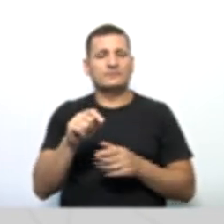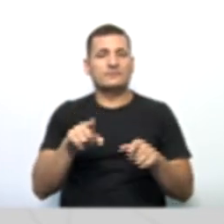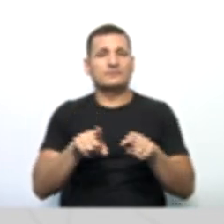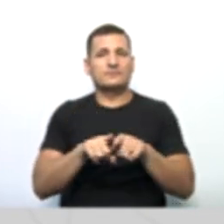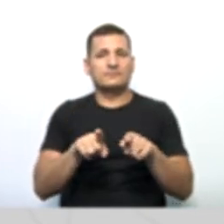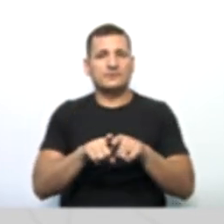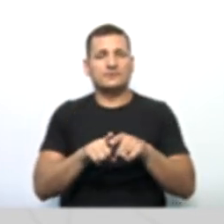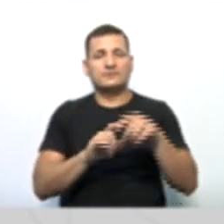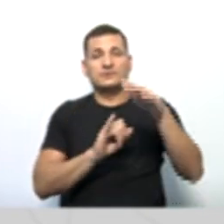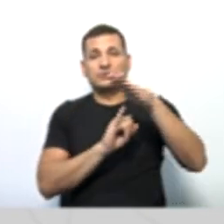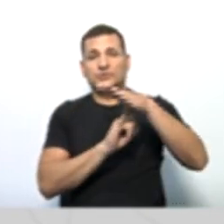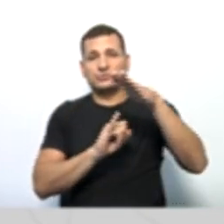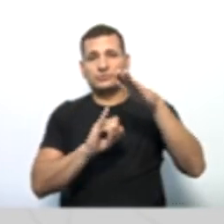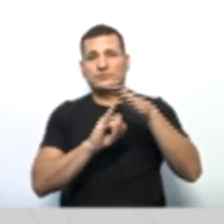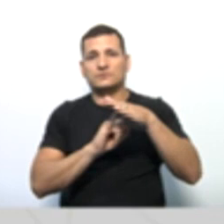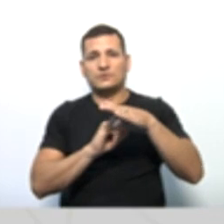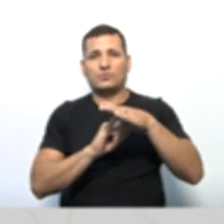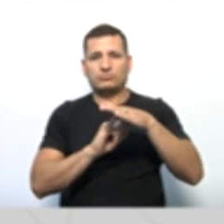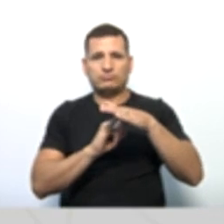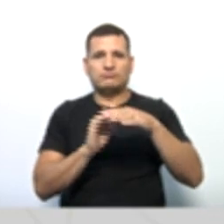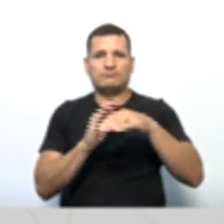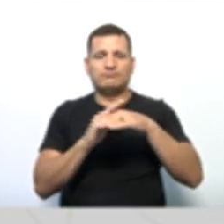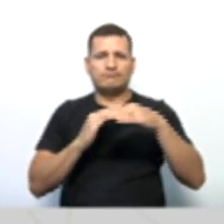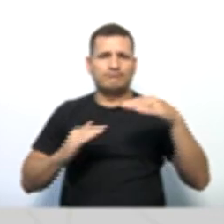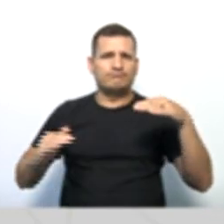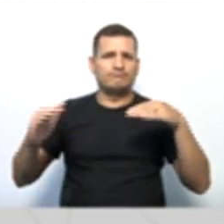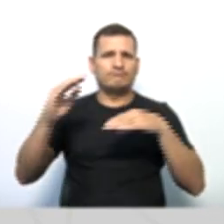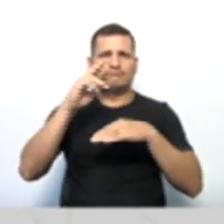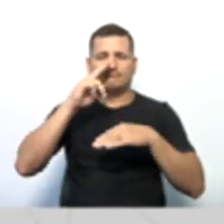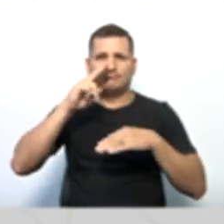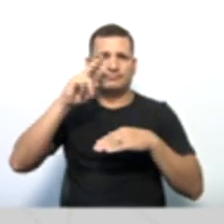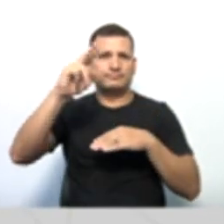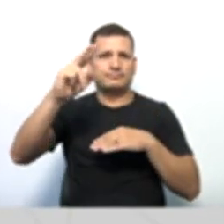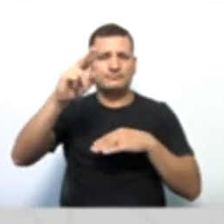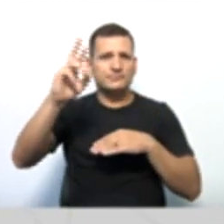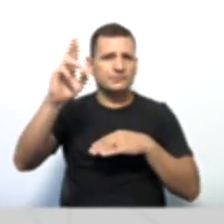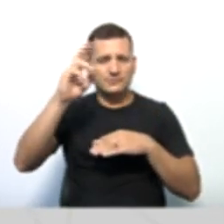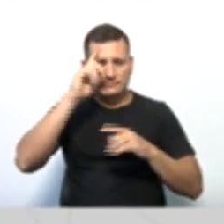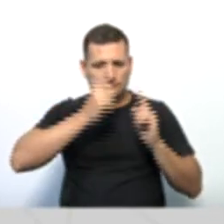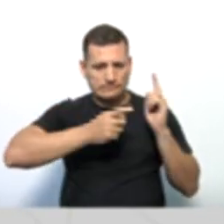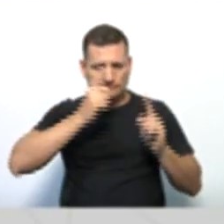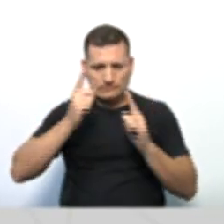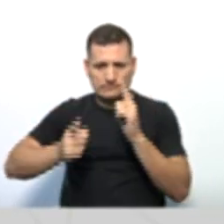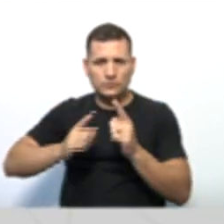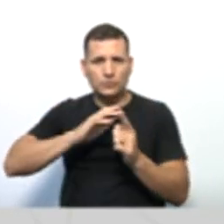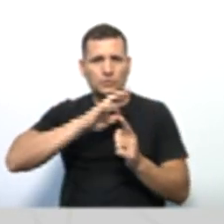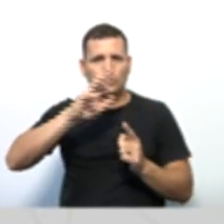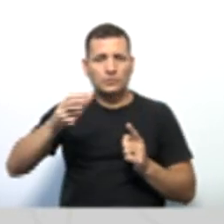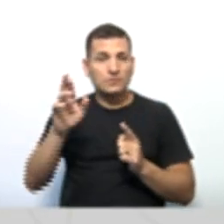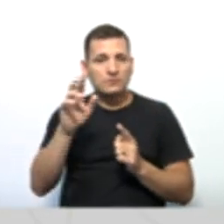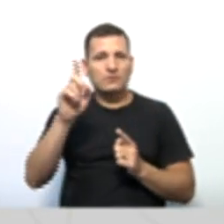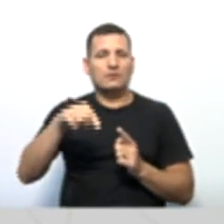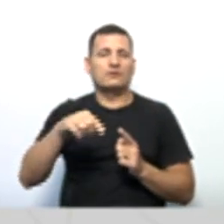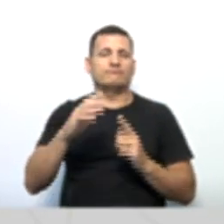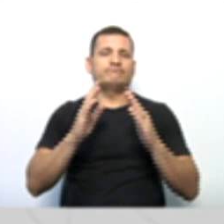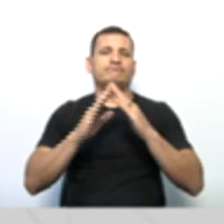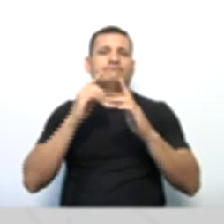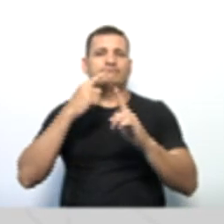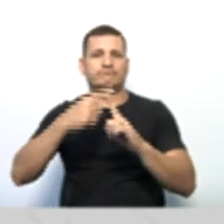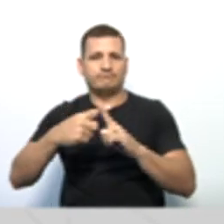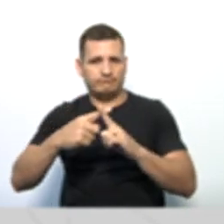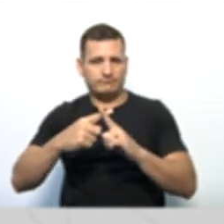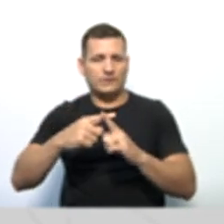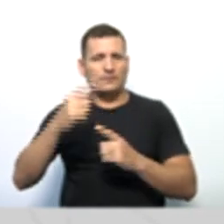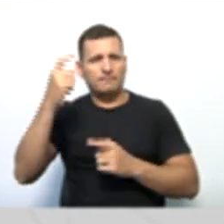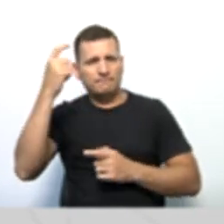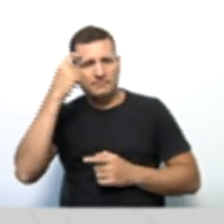pelas instituições religiosas. Quem comandava tudo era a igreja cristã, desde o modo de pensar até o